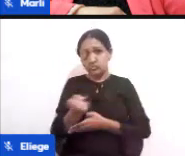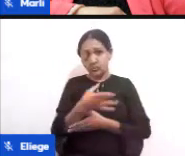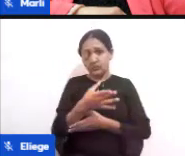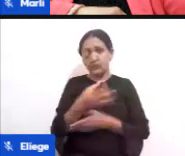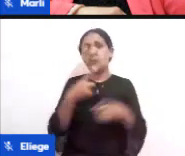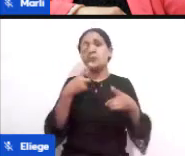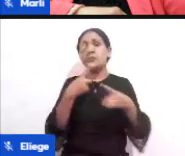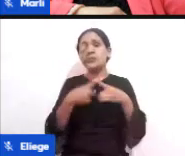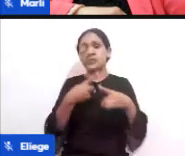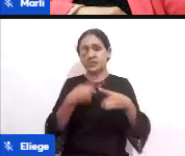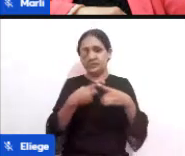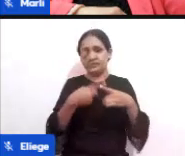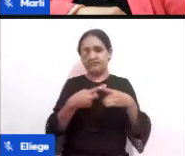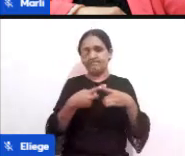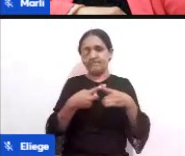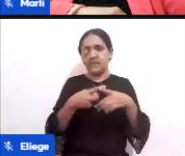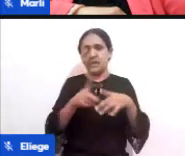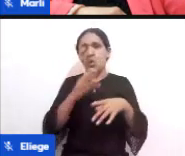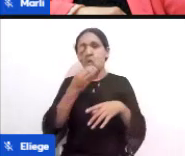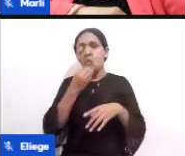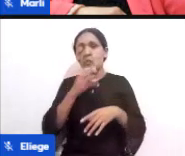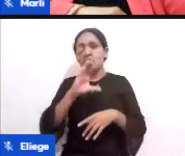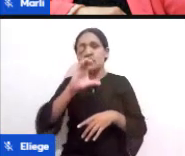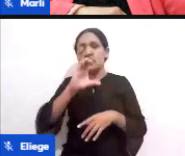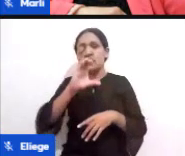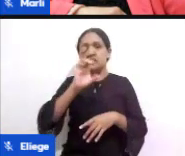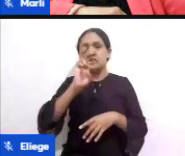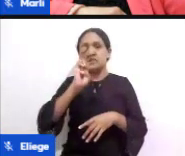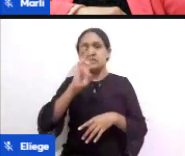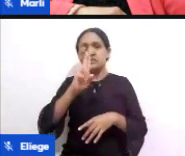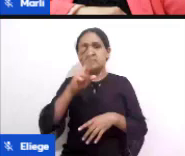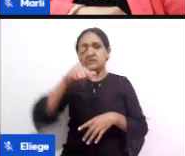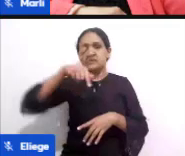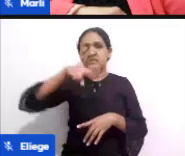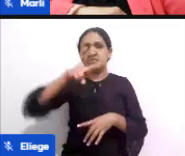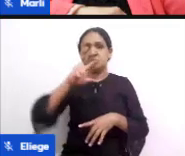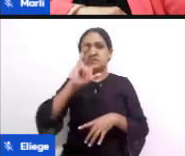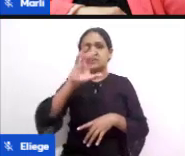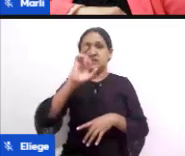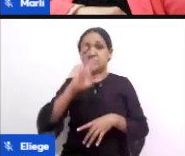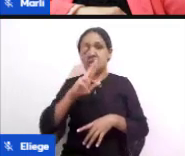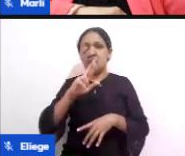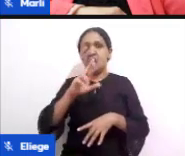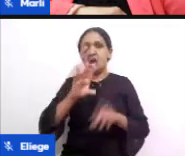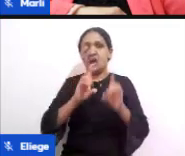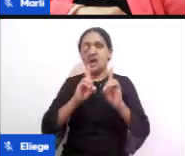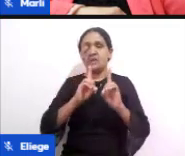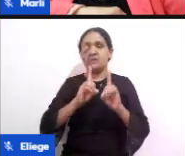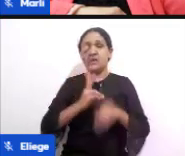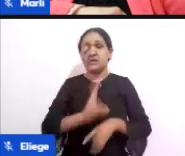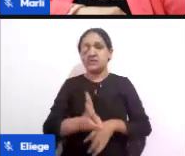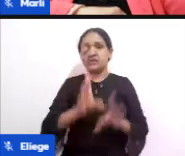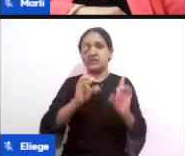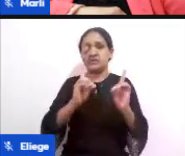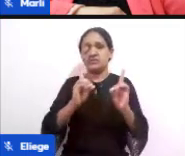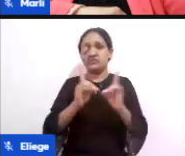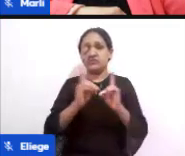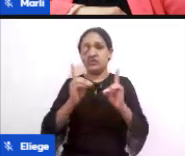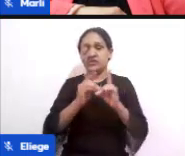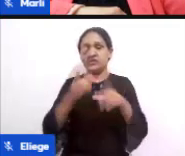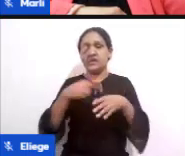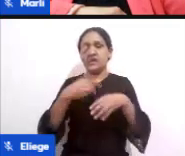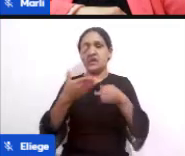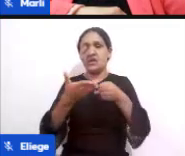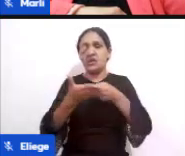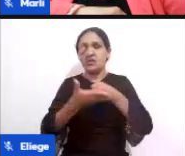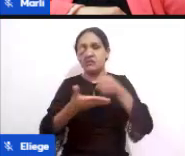De acordo com Cerqueira, as sequências didáticas elas se fundamentam nos 4 pilares da